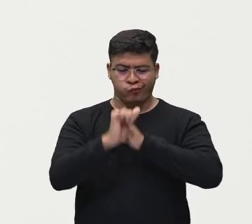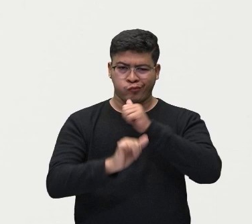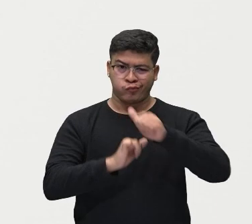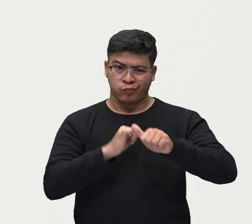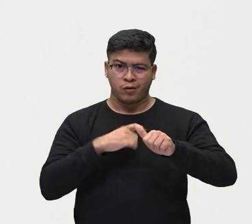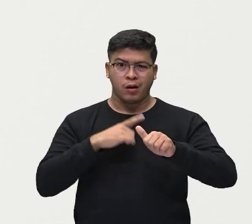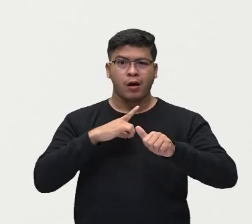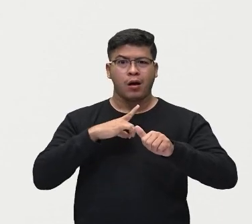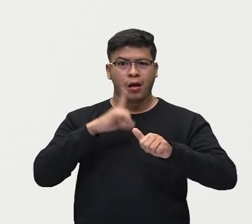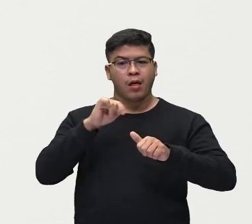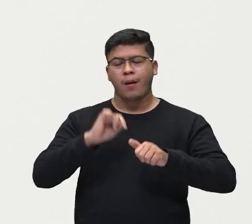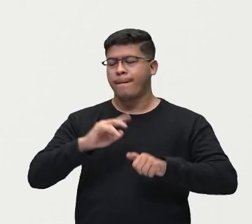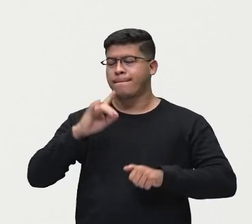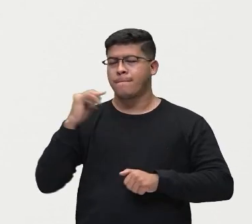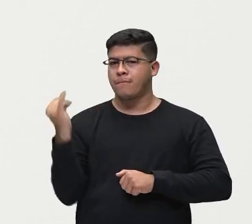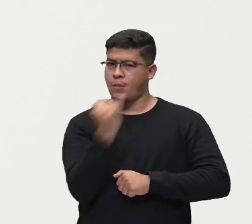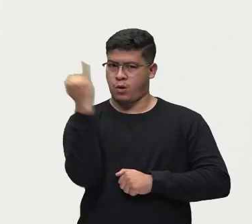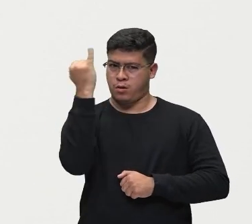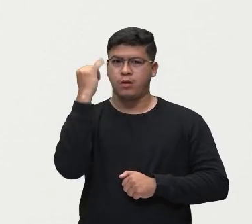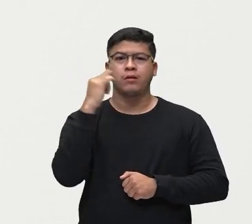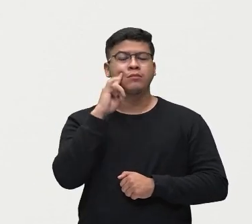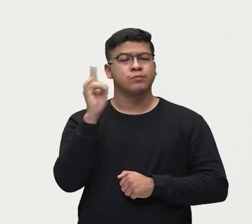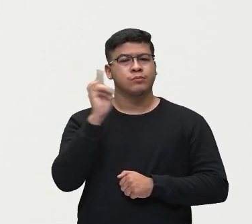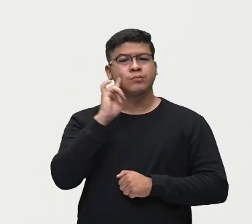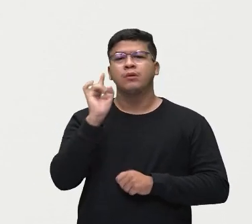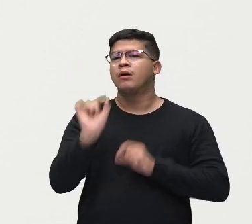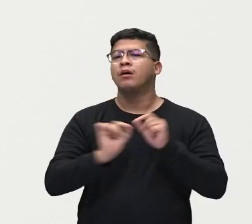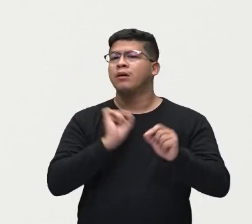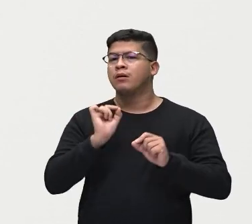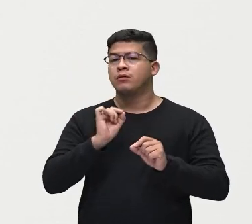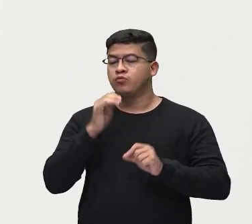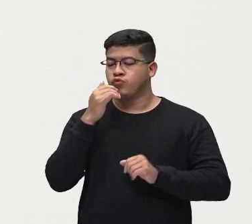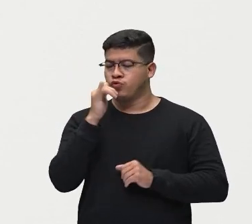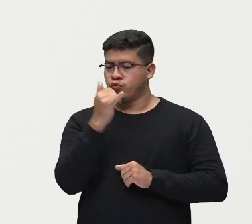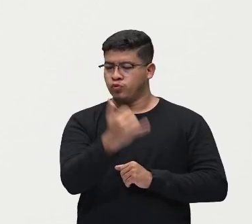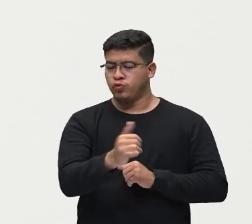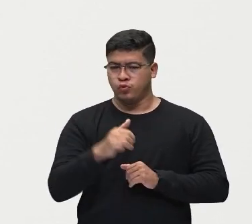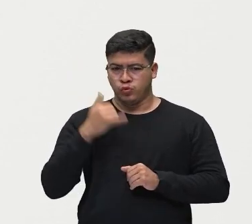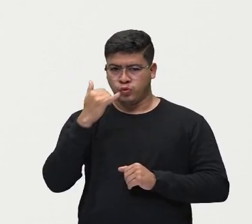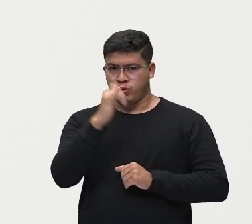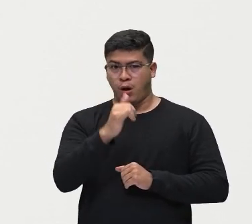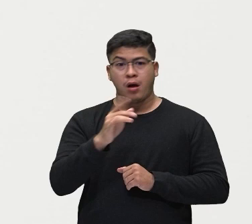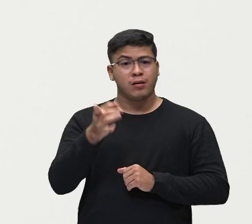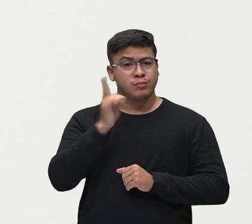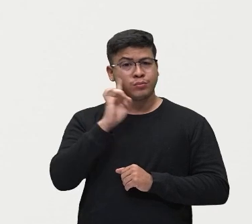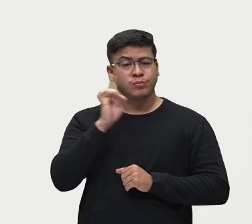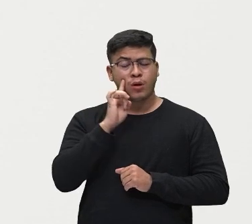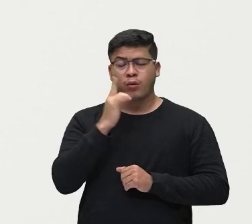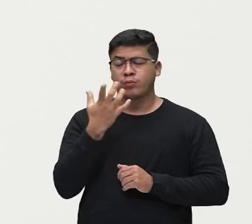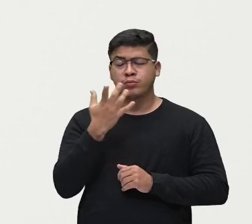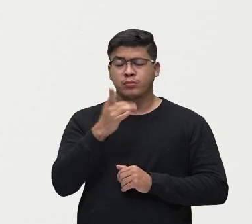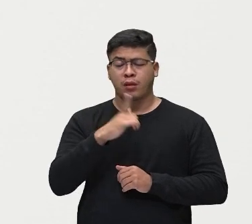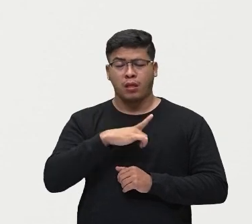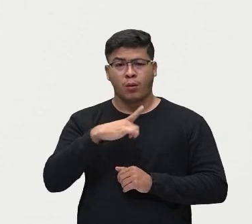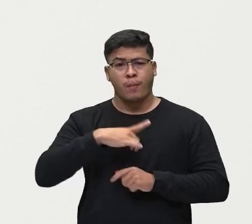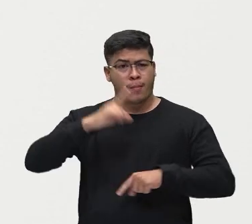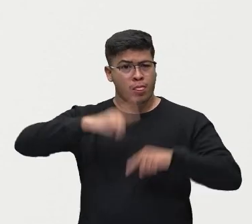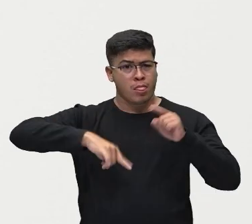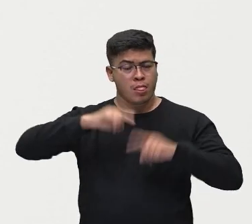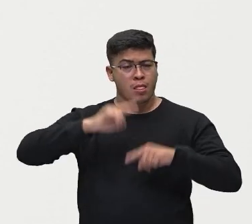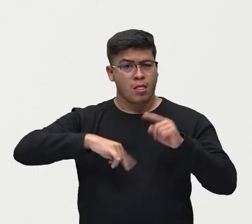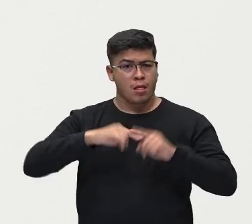para o funcionamento dos aparelhos eletrônicos de nossa casa. Essa